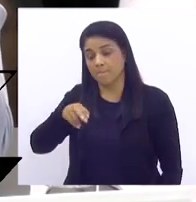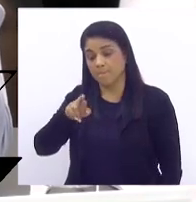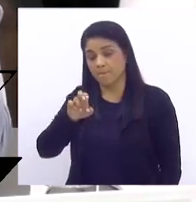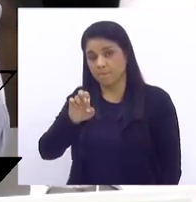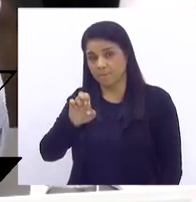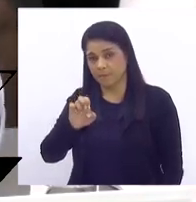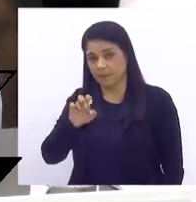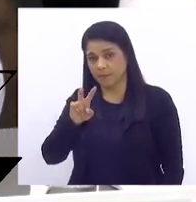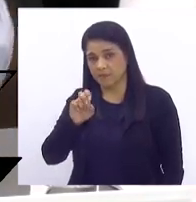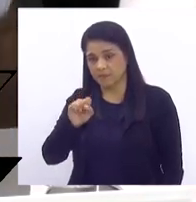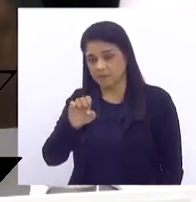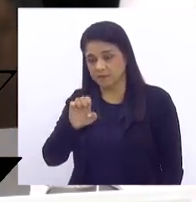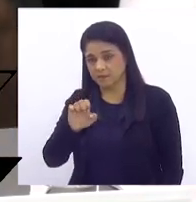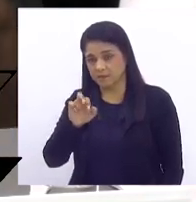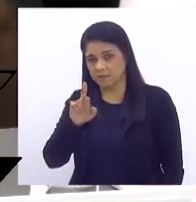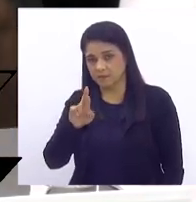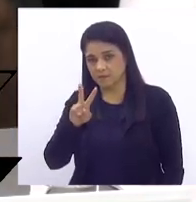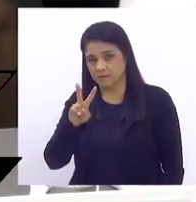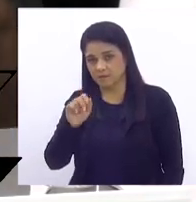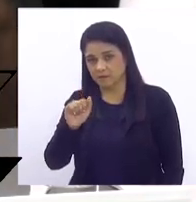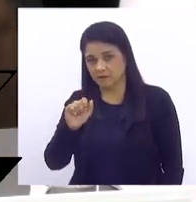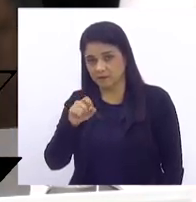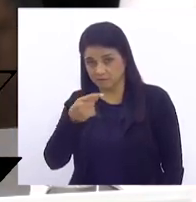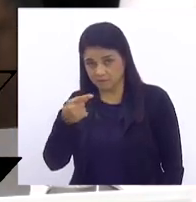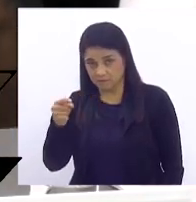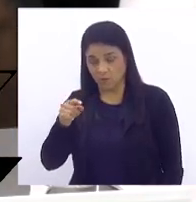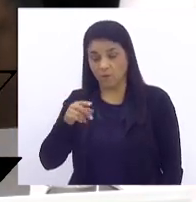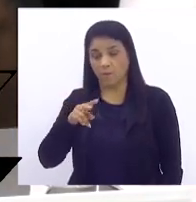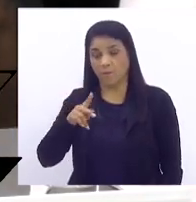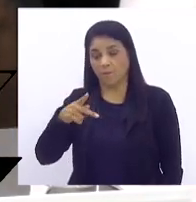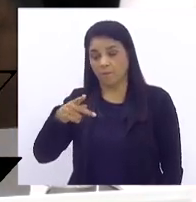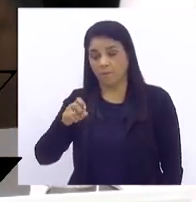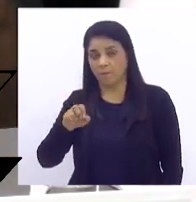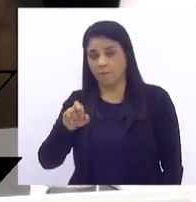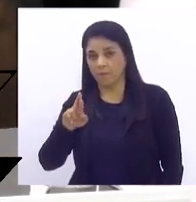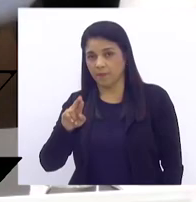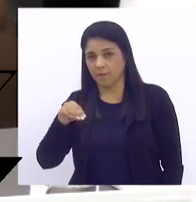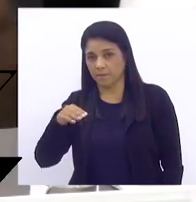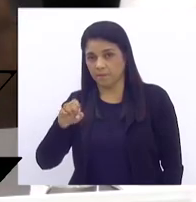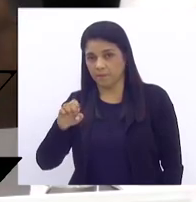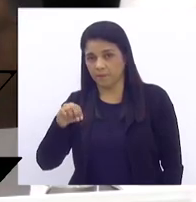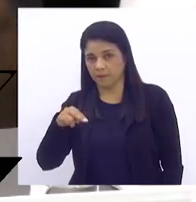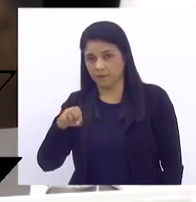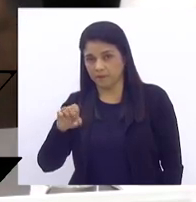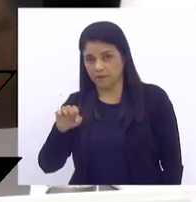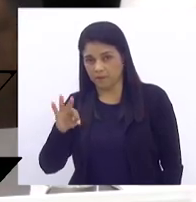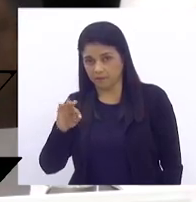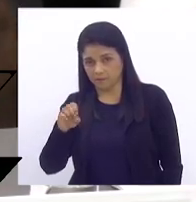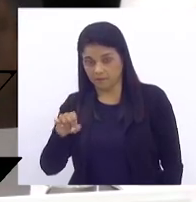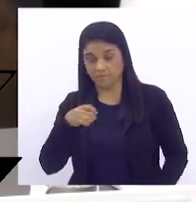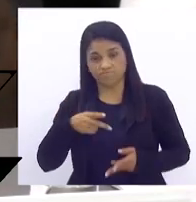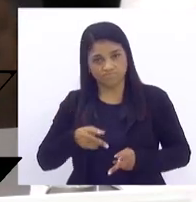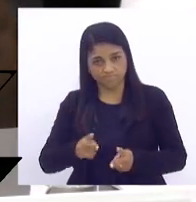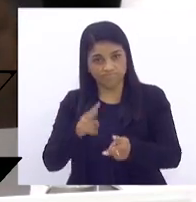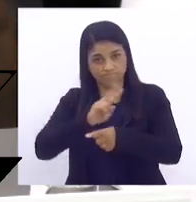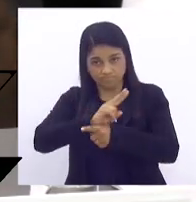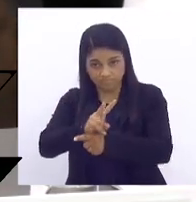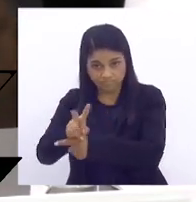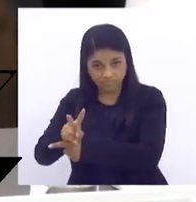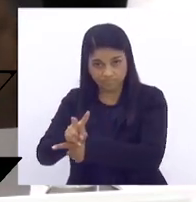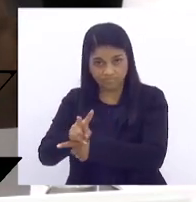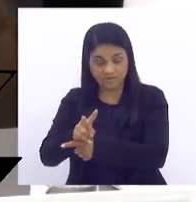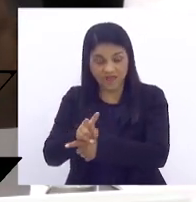permanente, remete a unidades de conservação, a áreas de preservação permanente, que tem uma coisa muito mais